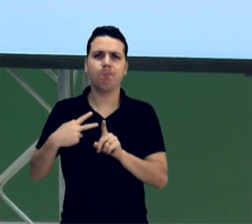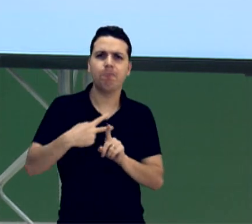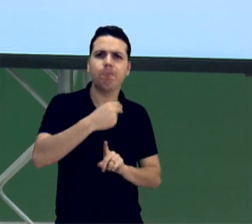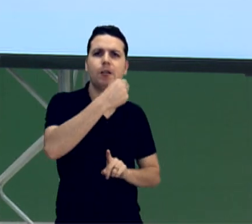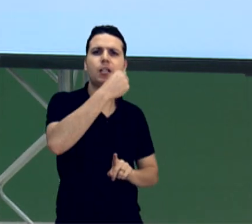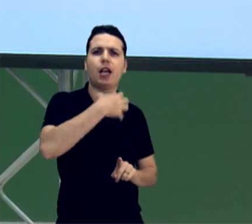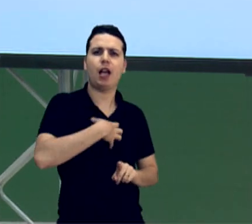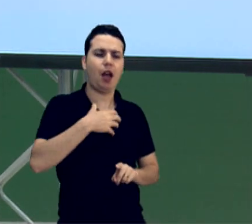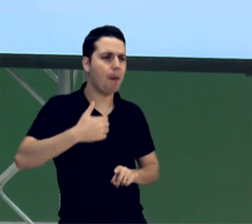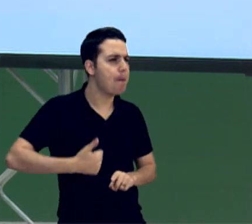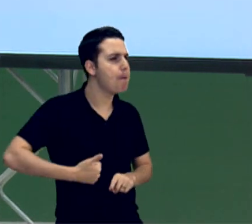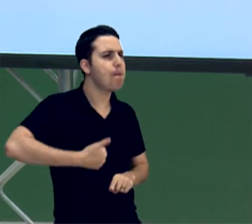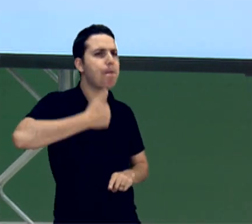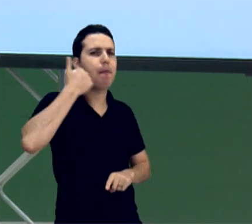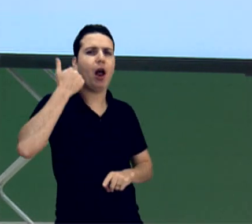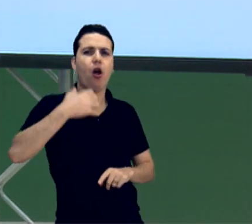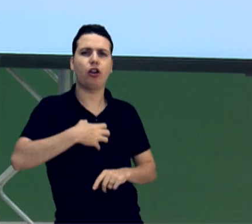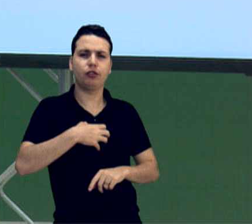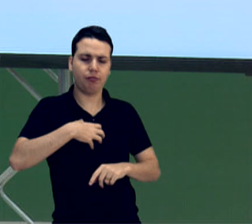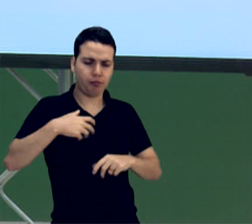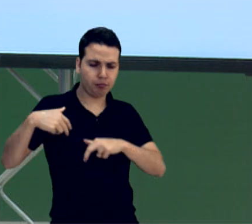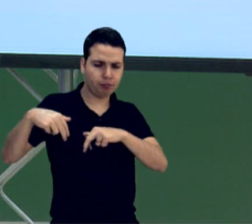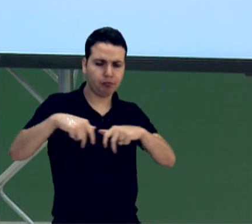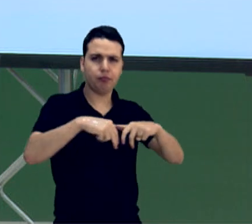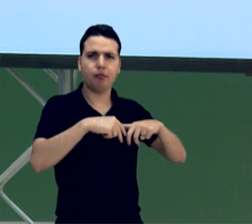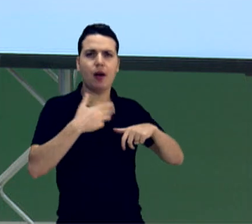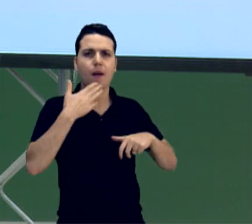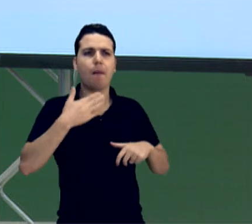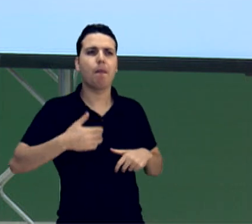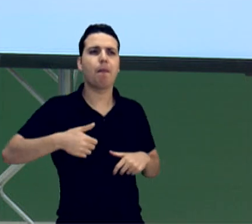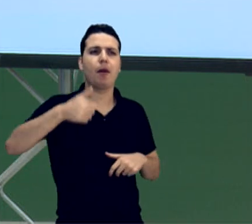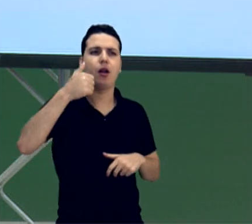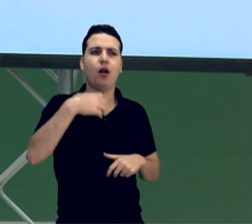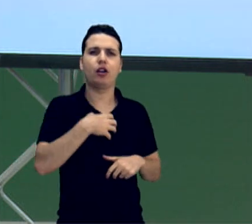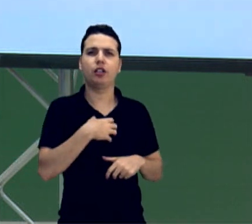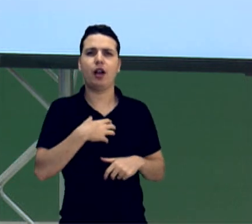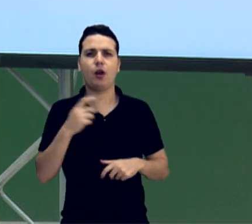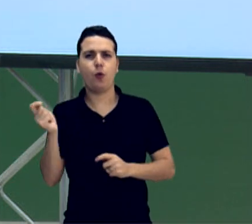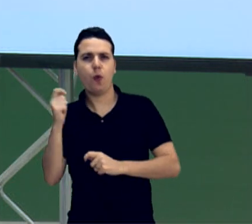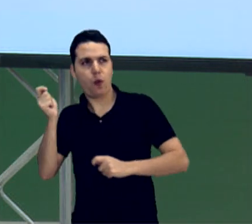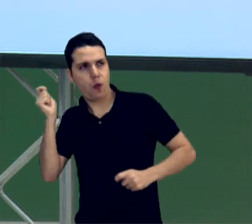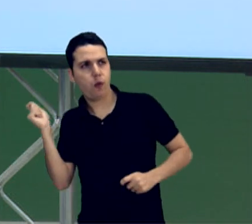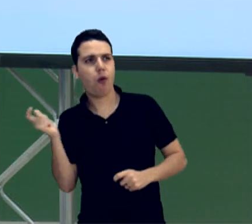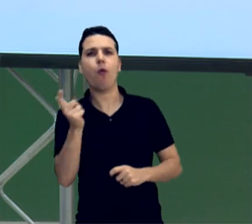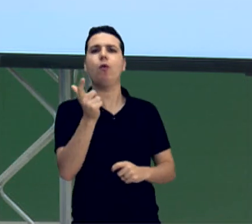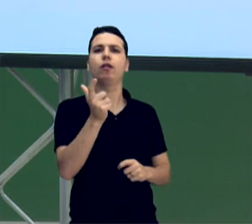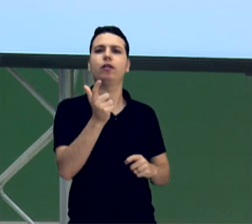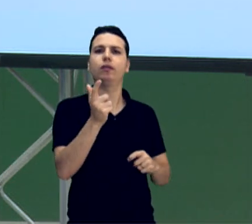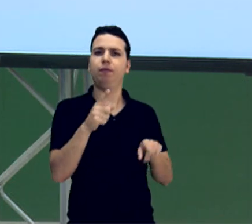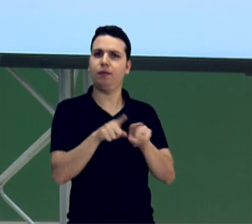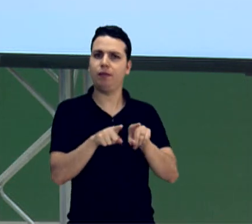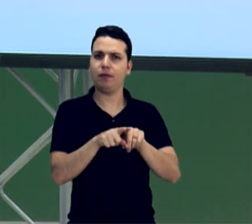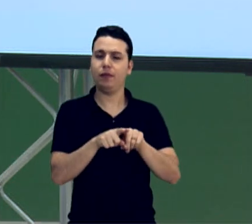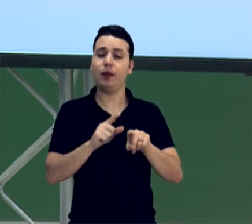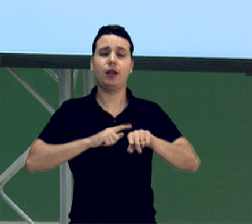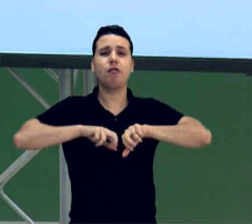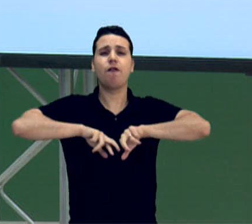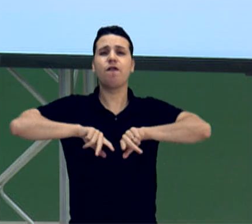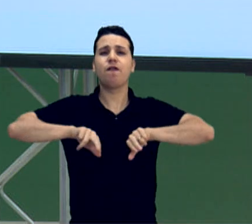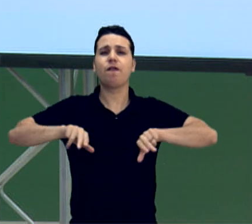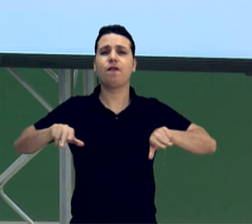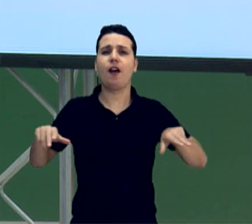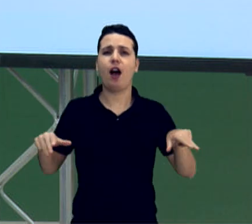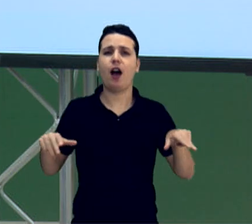melhor em invernada artística, o melhor no laço, na prova de laçar. Então, são várias